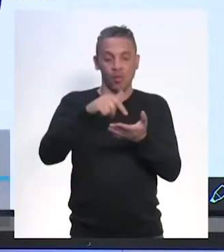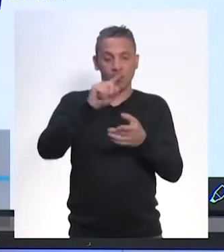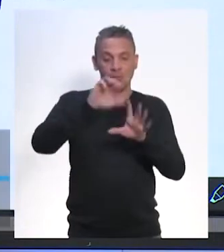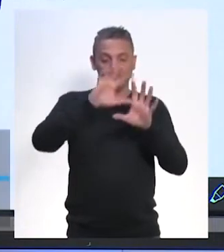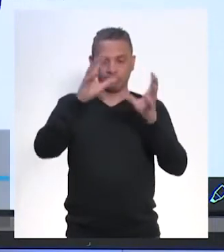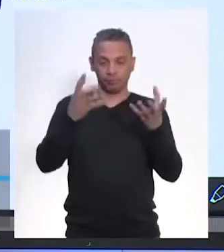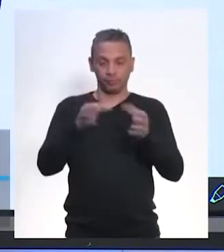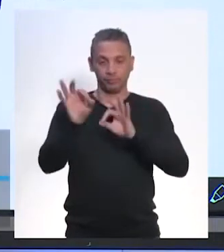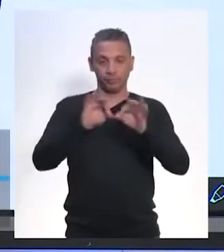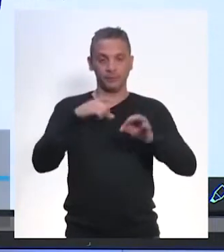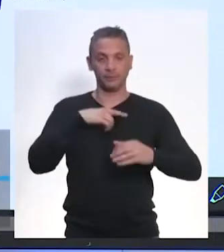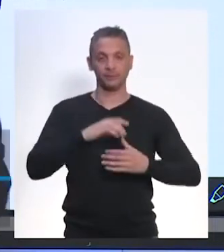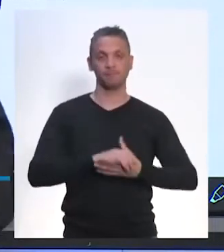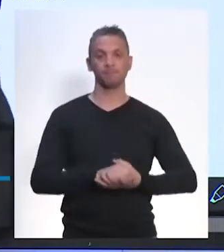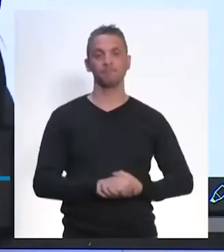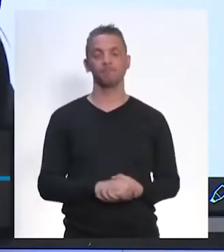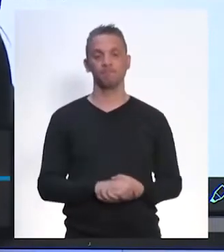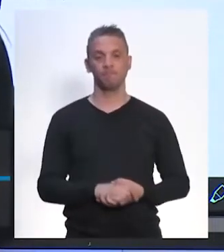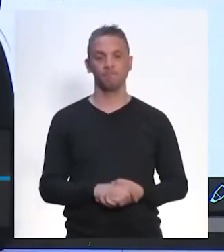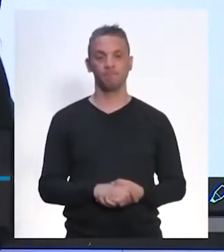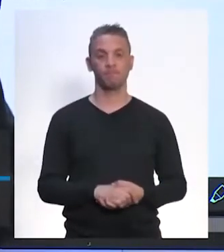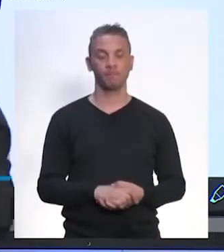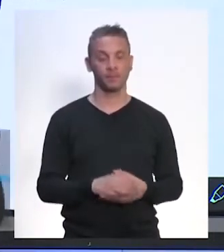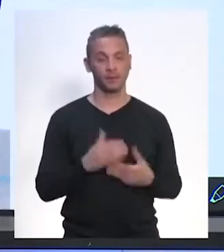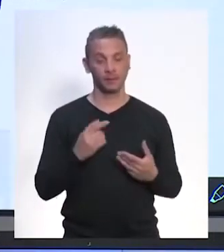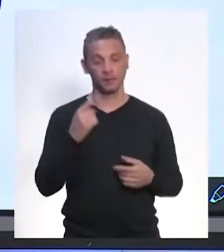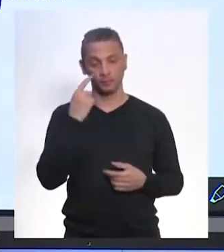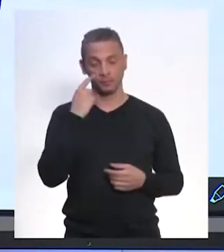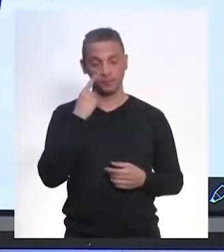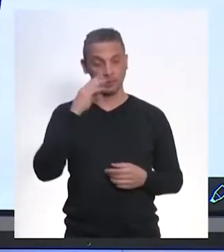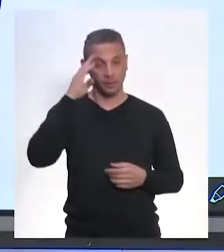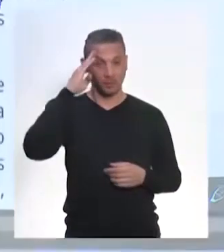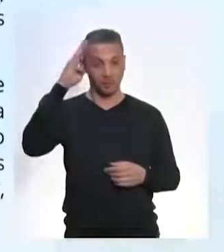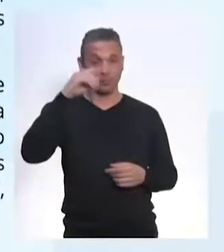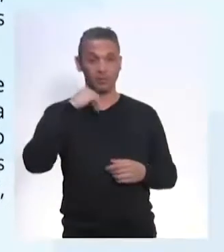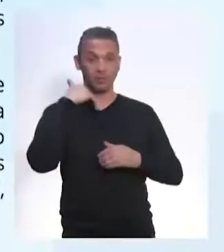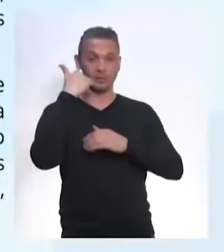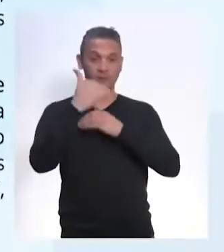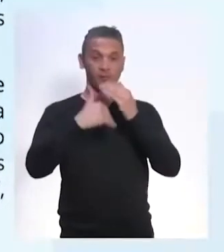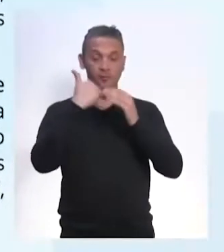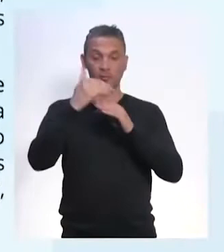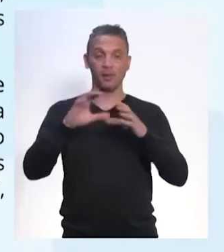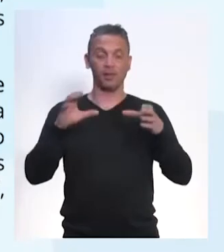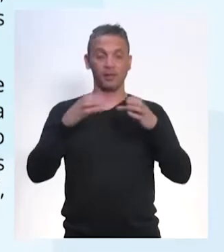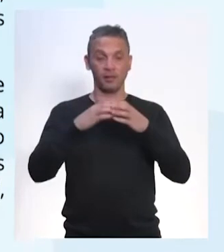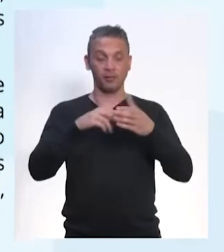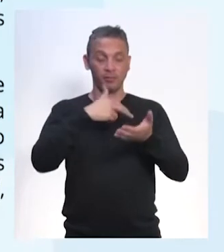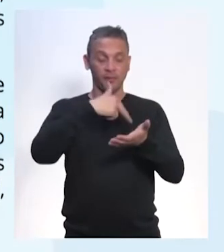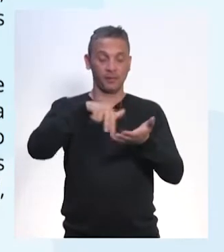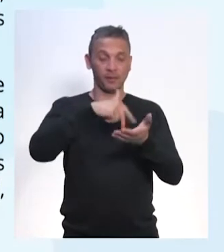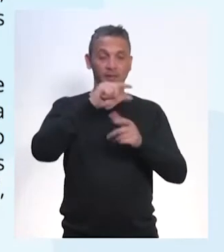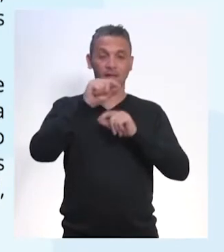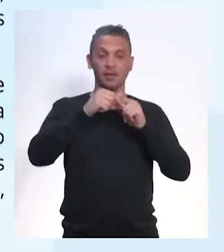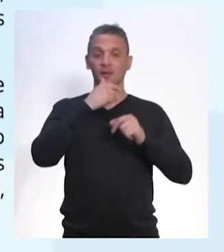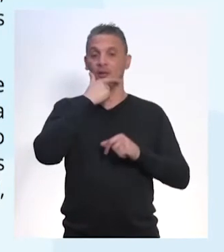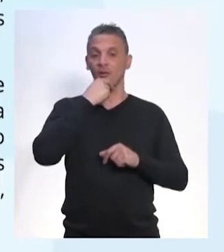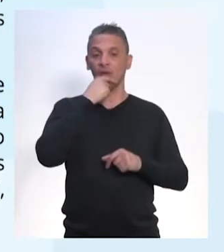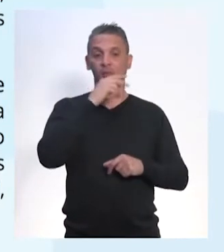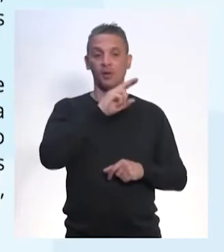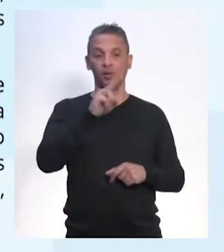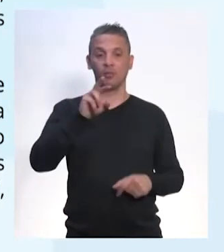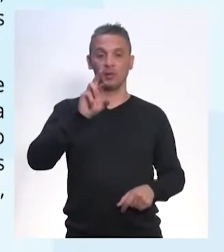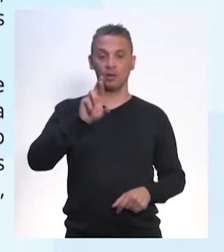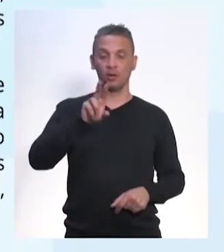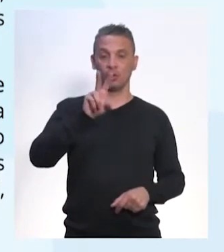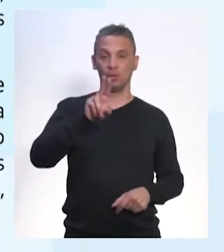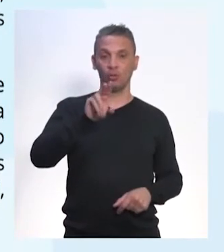tem notícia, tá? Certo? Então, um dos pioneiros aí, né, no desenvolvimento desse sistema de notação em dança foi o coreógrafo Rudolf